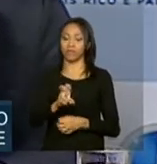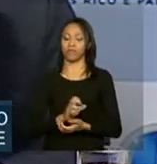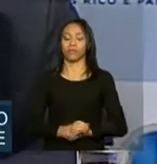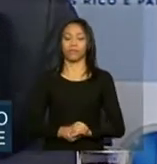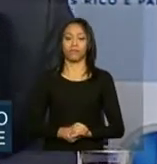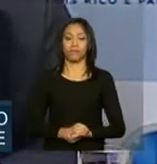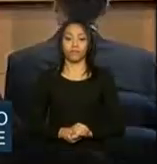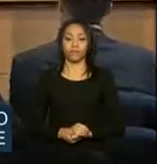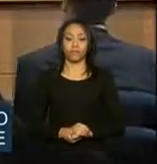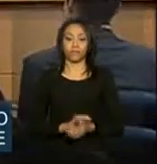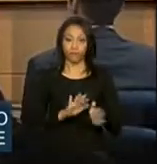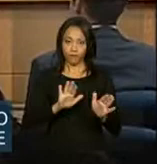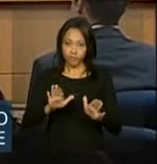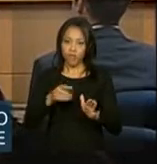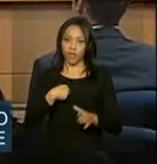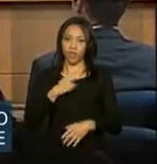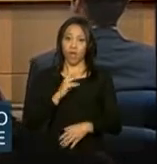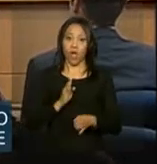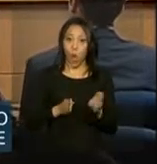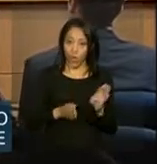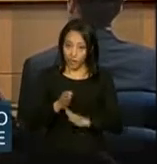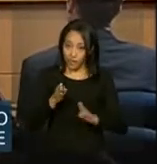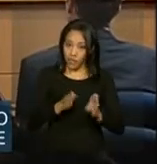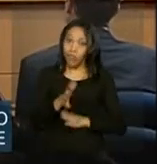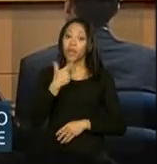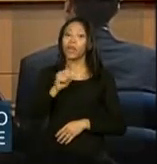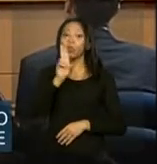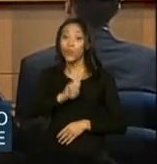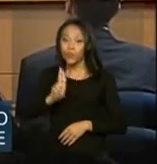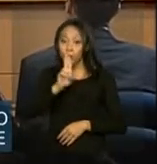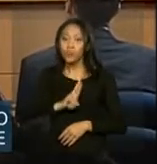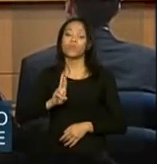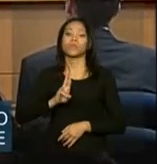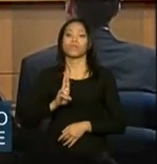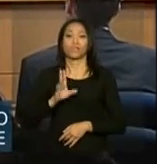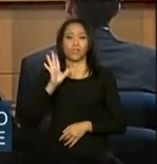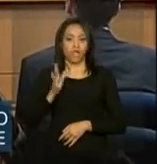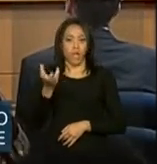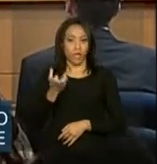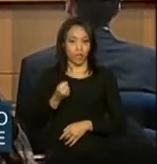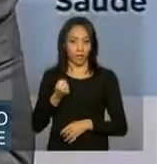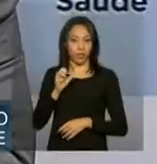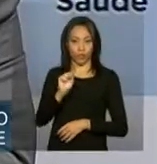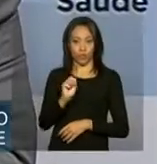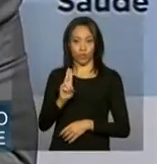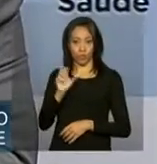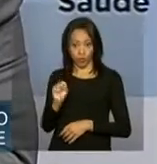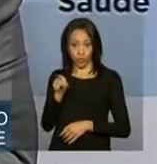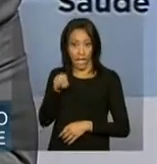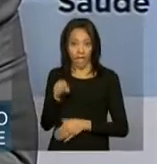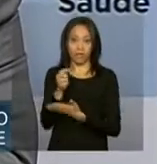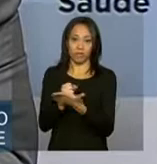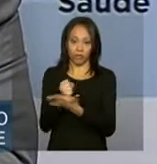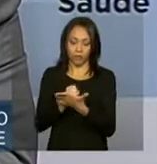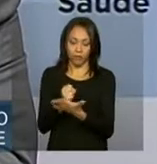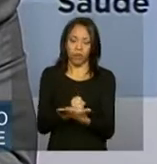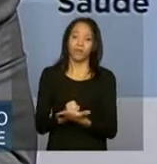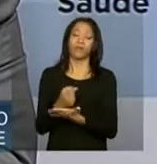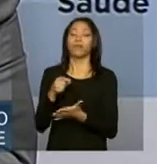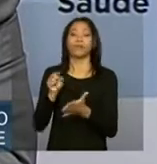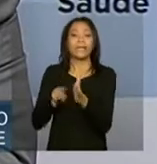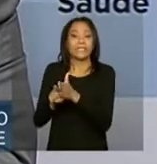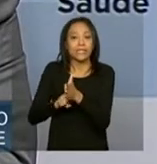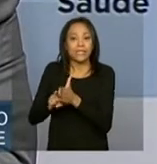2015. A orientação para os usuários seria, se ele já recebe pelo SUS, esses medicamentos, esses exames,